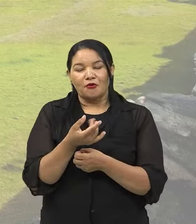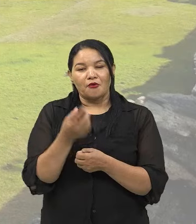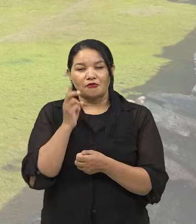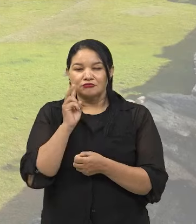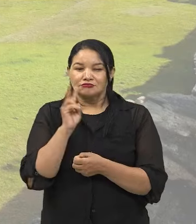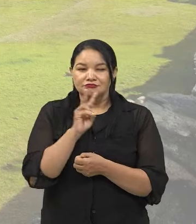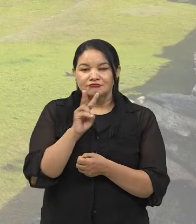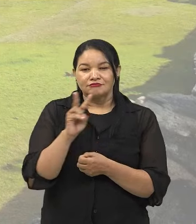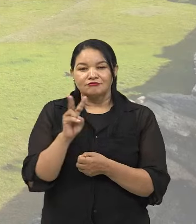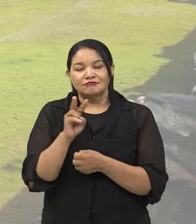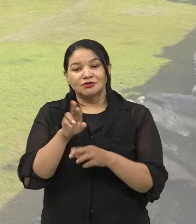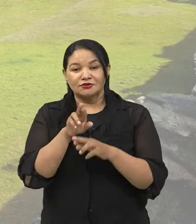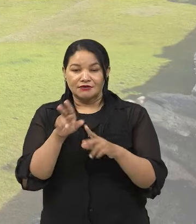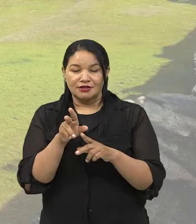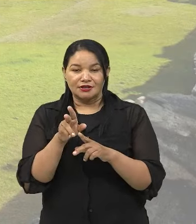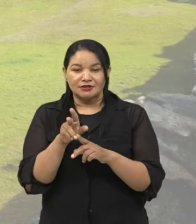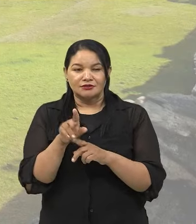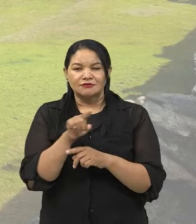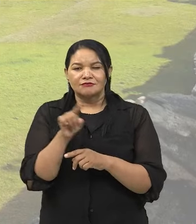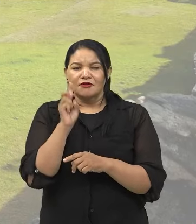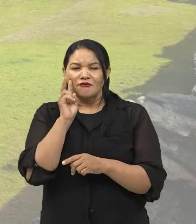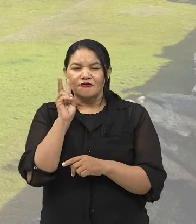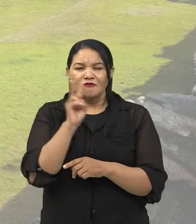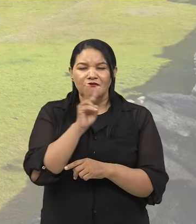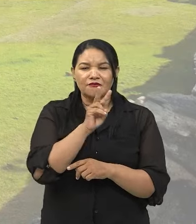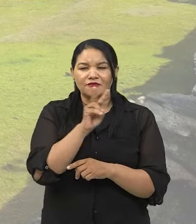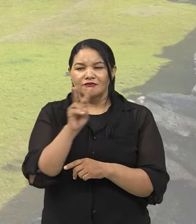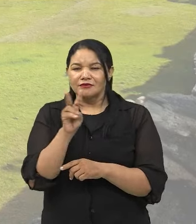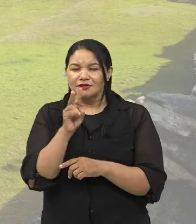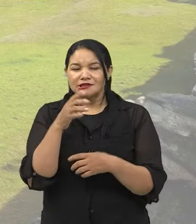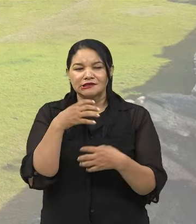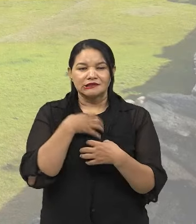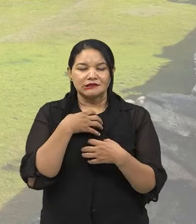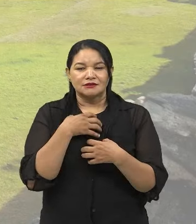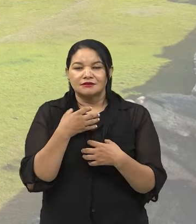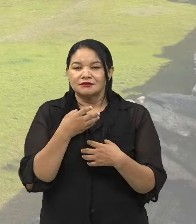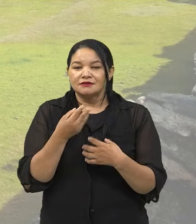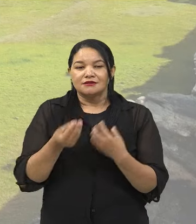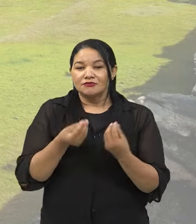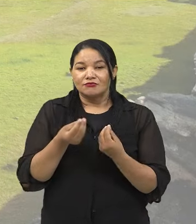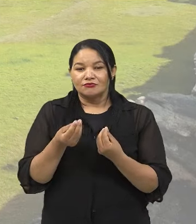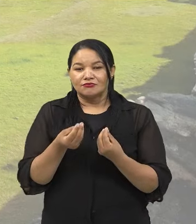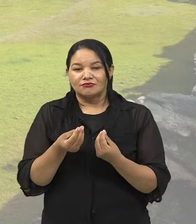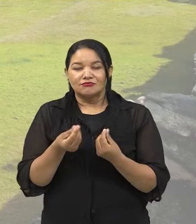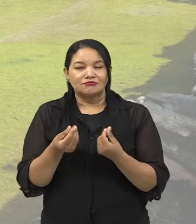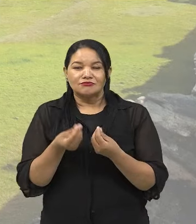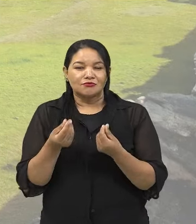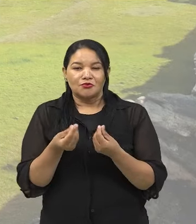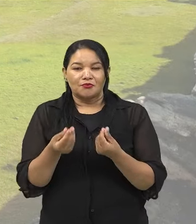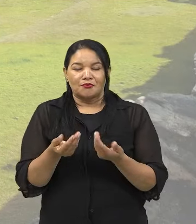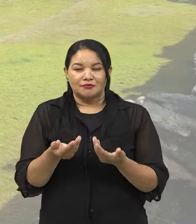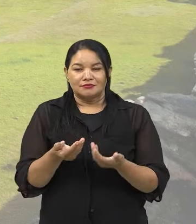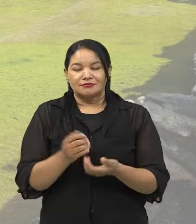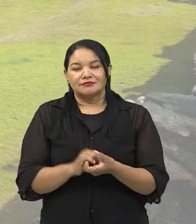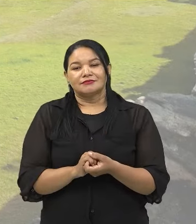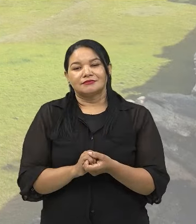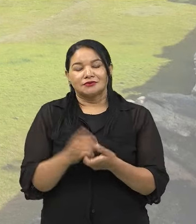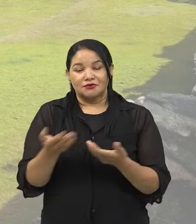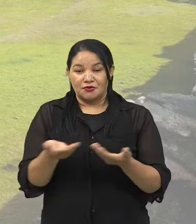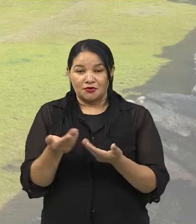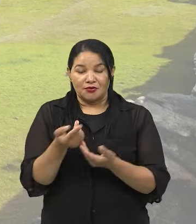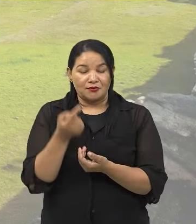olhos. Então, o que vocês veem, né? O que vocês sentem quando olham para essa imagem? E aí, com esse